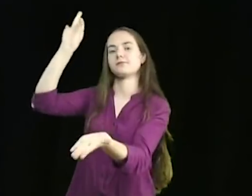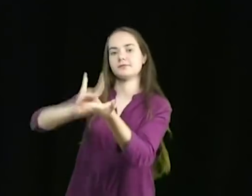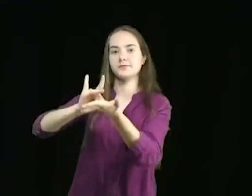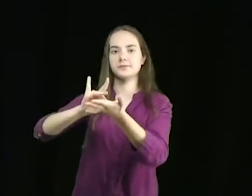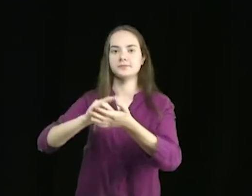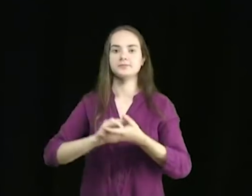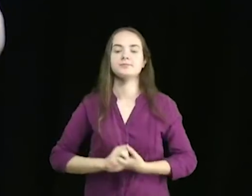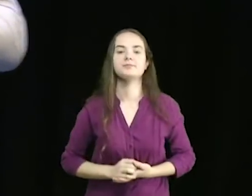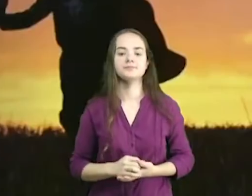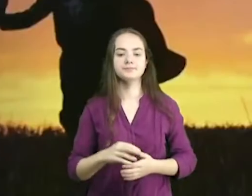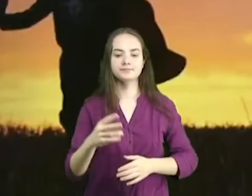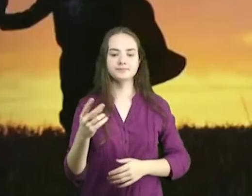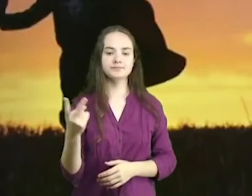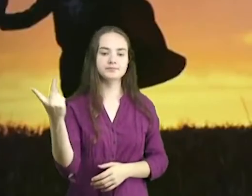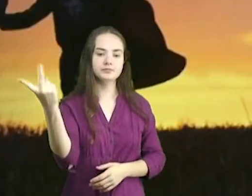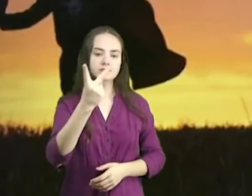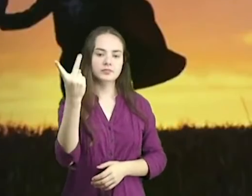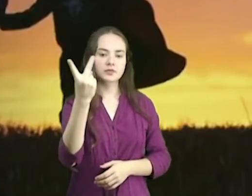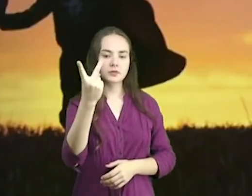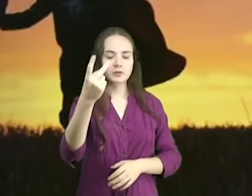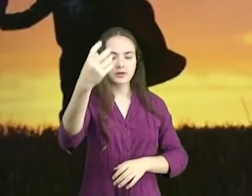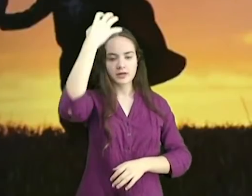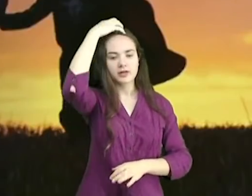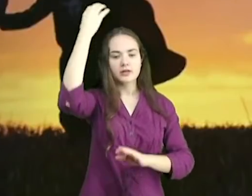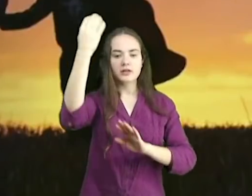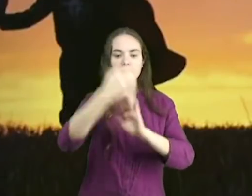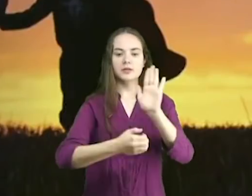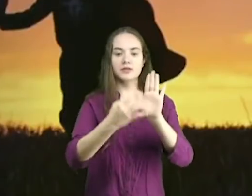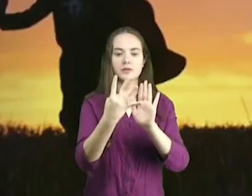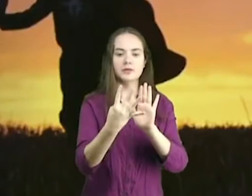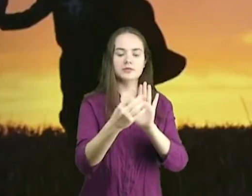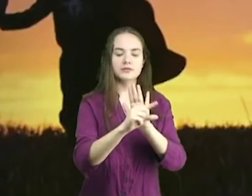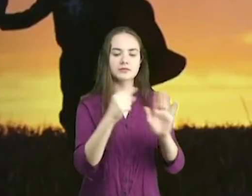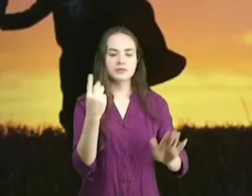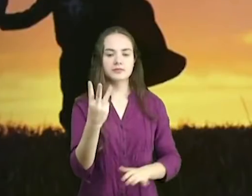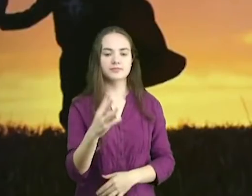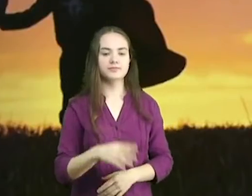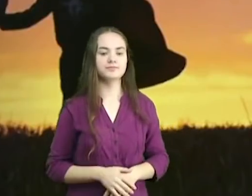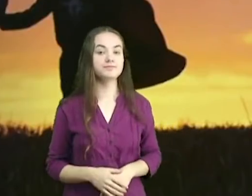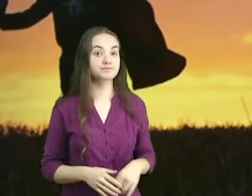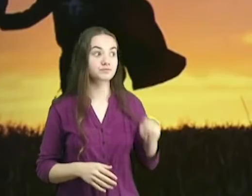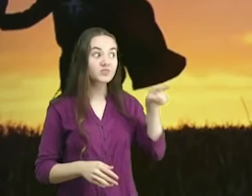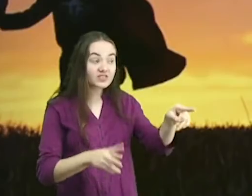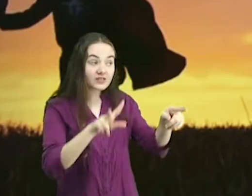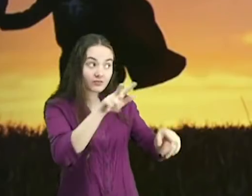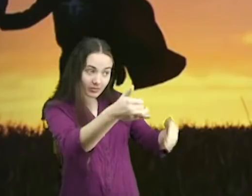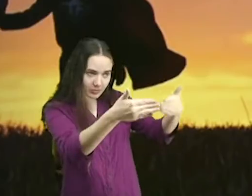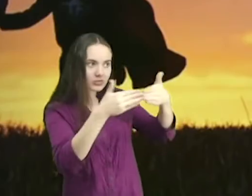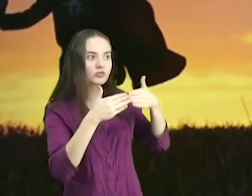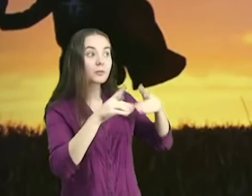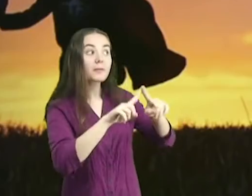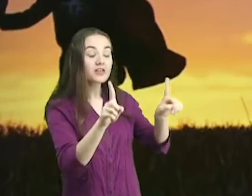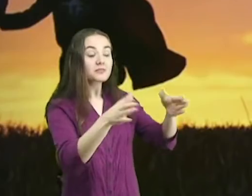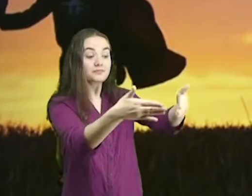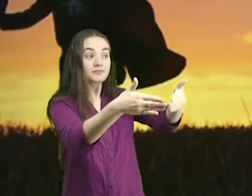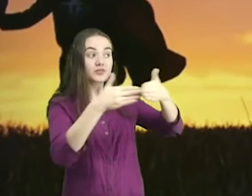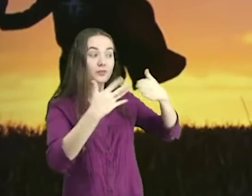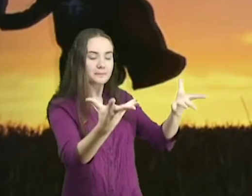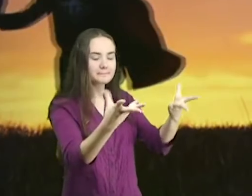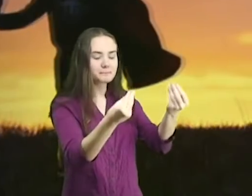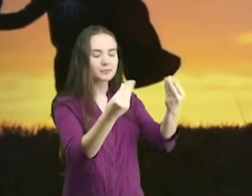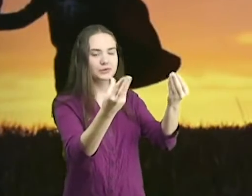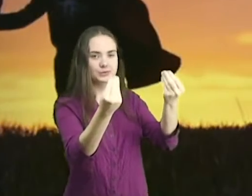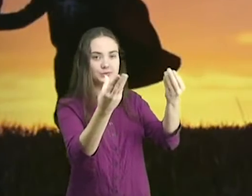Segundo Reis, capítulo 4, verso 3. Você vai pedir, mas você vai pedir muitas, muitas,